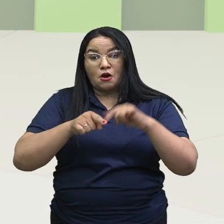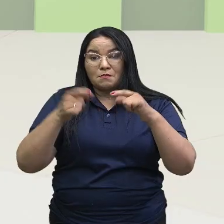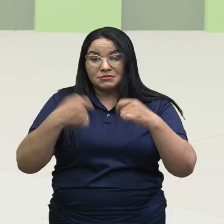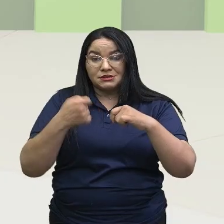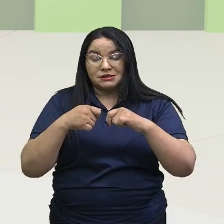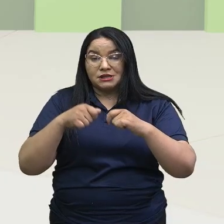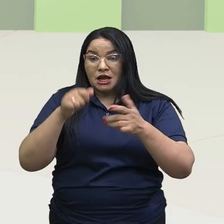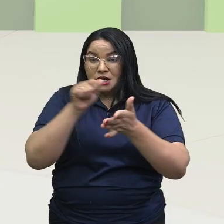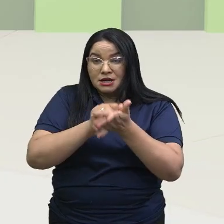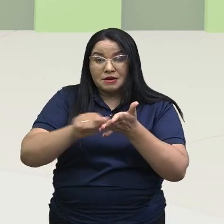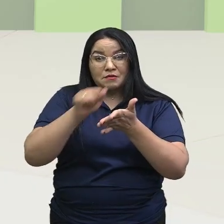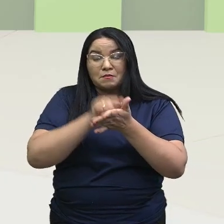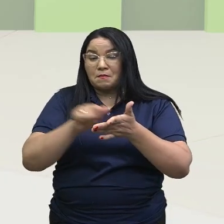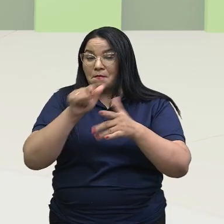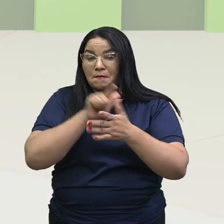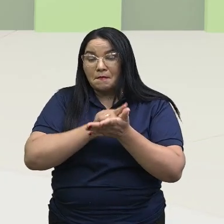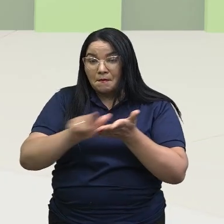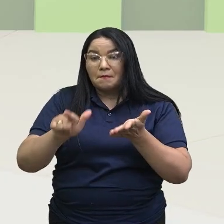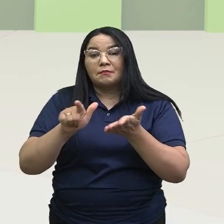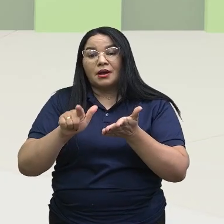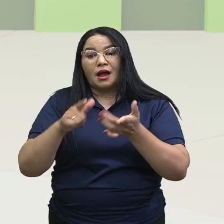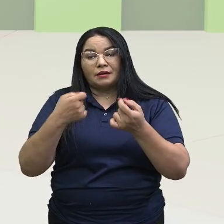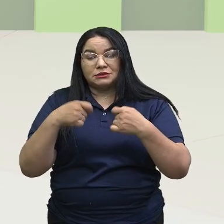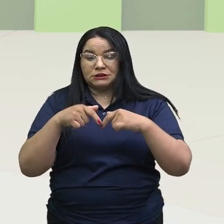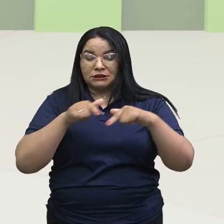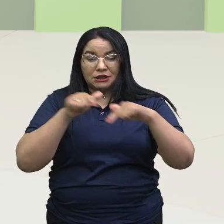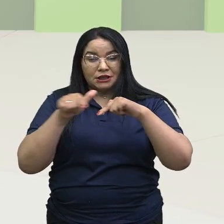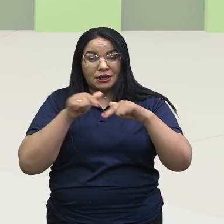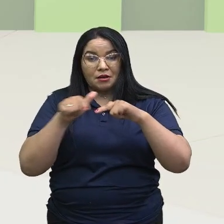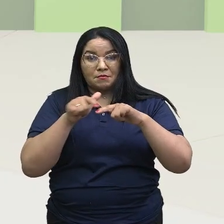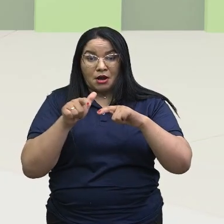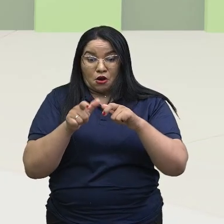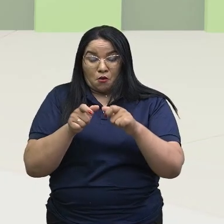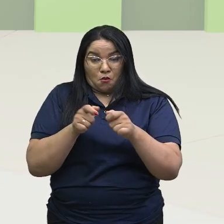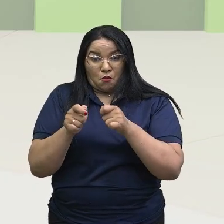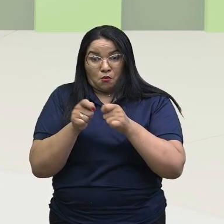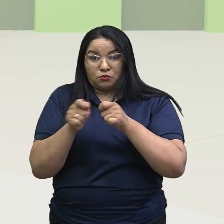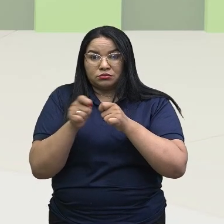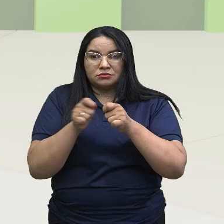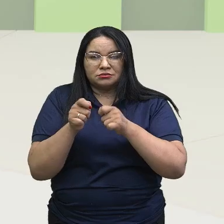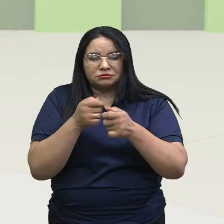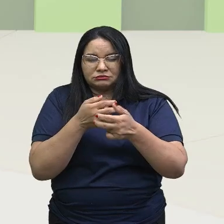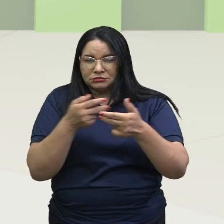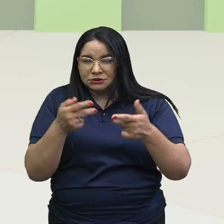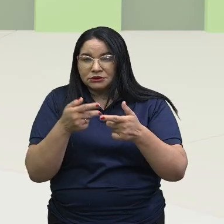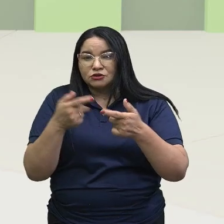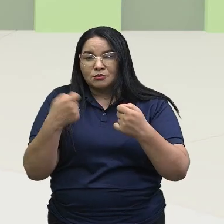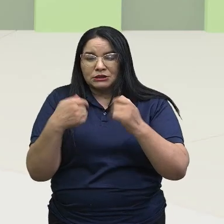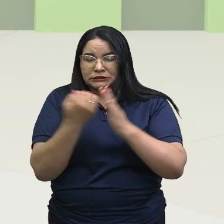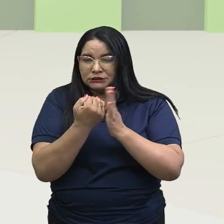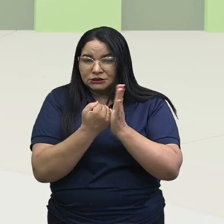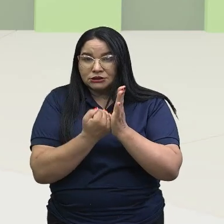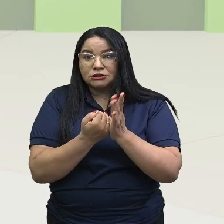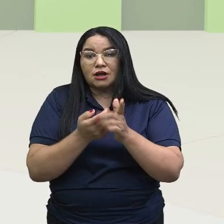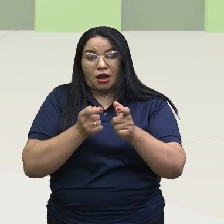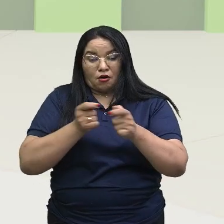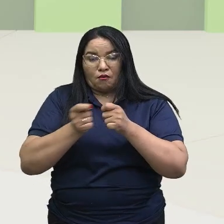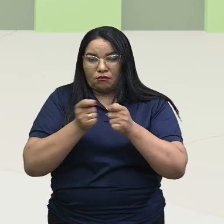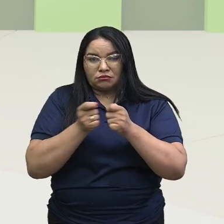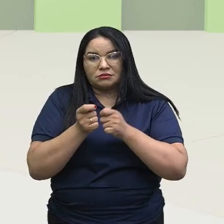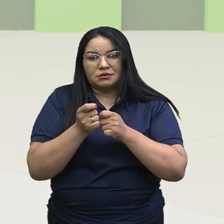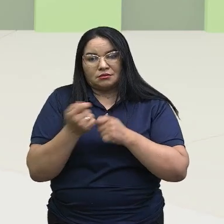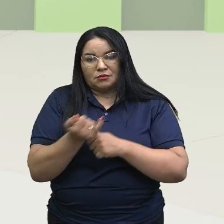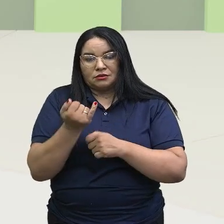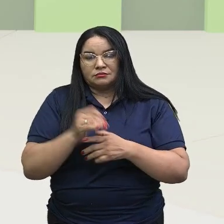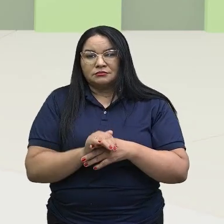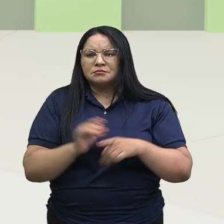ser rigoroso e aí existem vários trâmites para trabalhar com isso. Mas vamos ver agora,